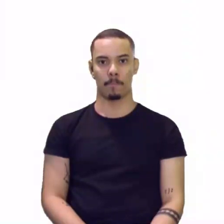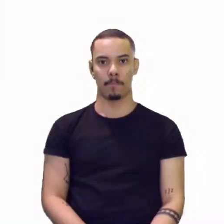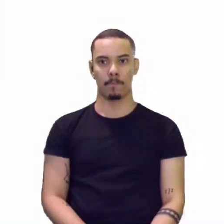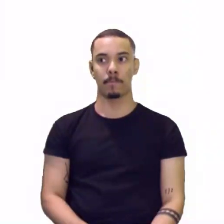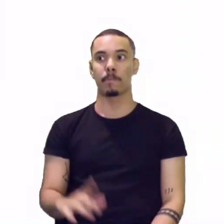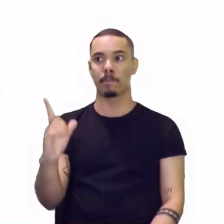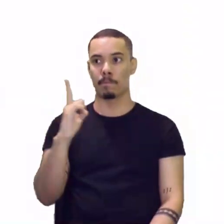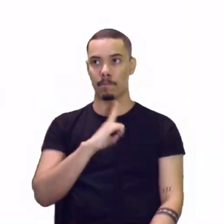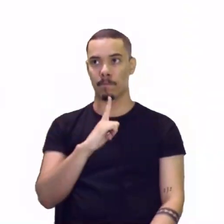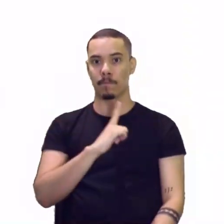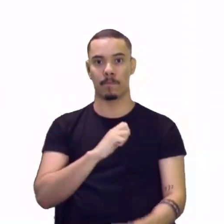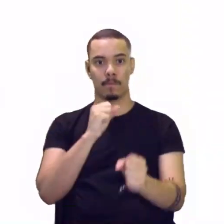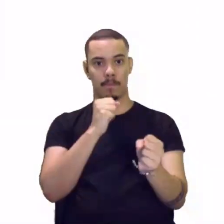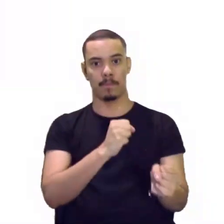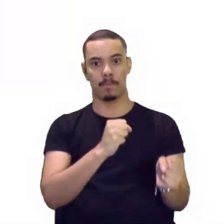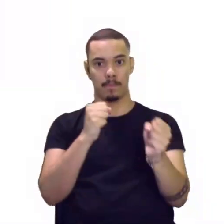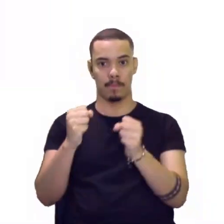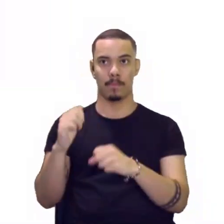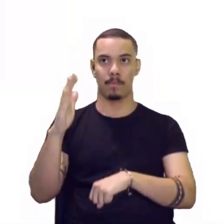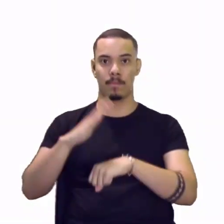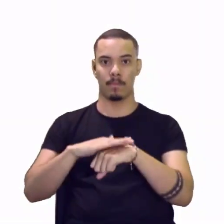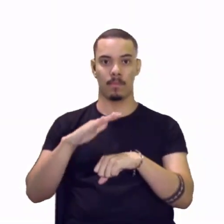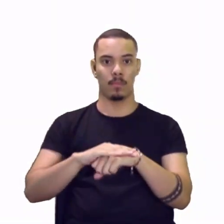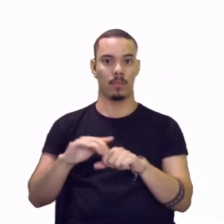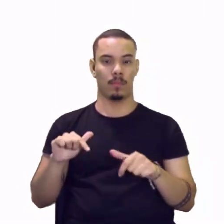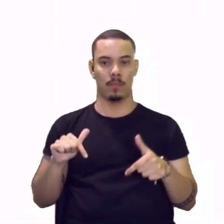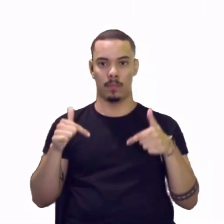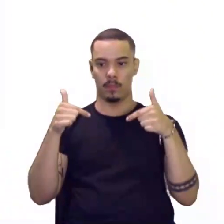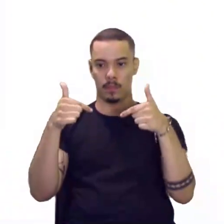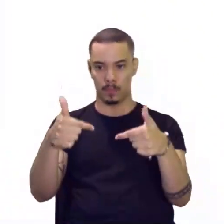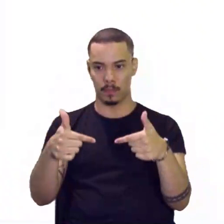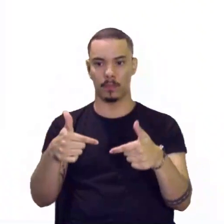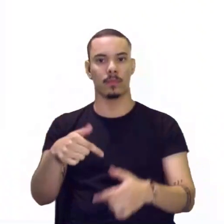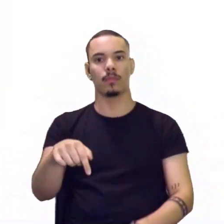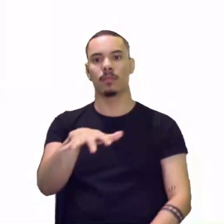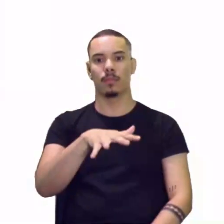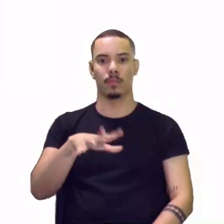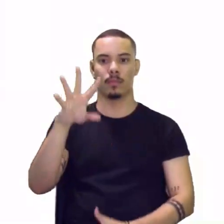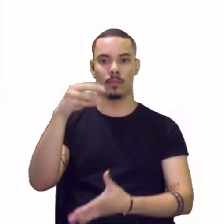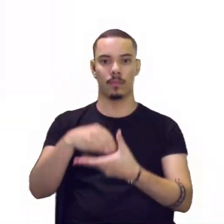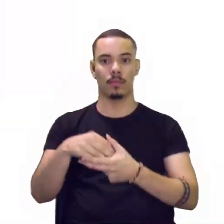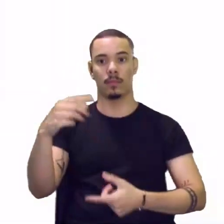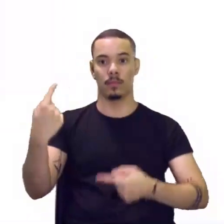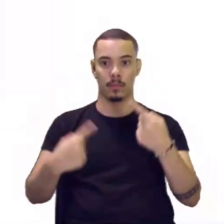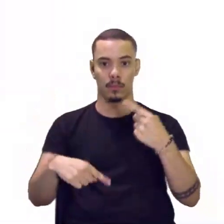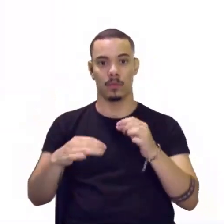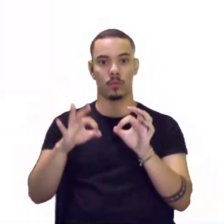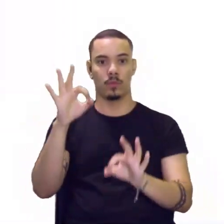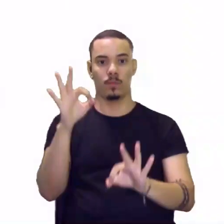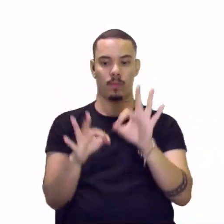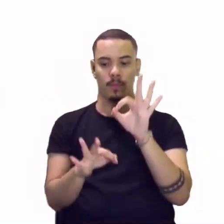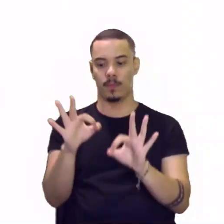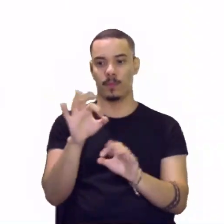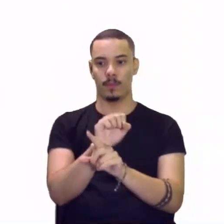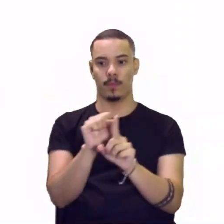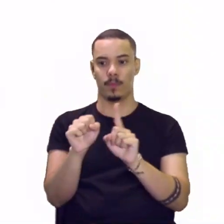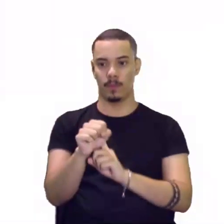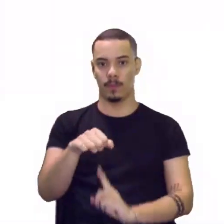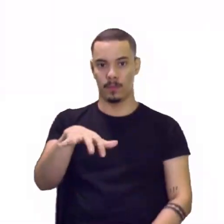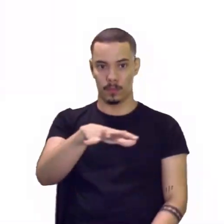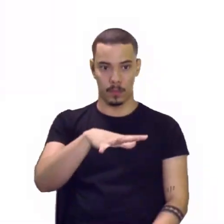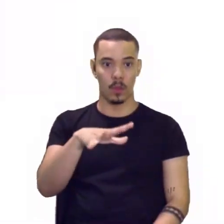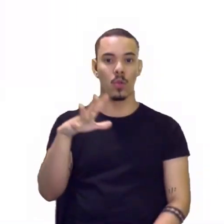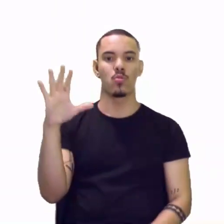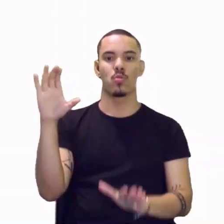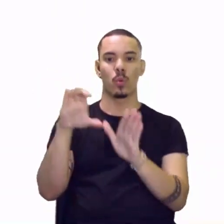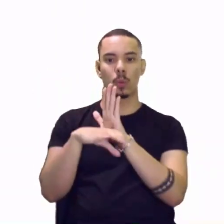Trata-se do poder absoluto de ação legítima no âmbito político, jurídico de uma sociedade. O conceito